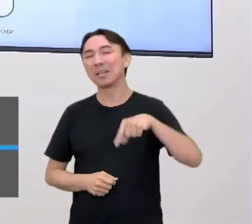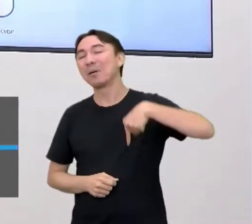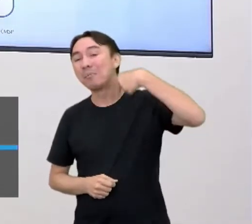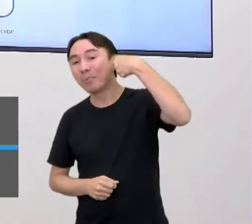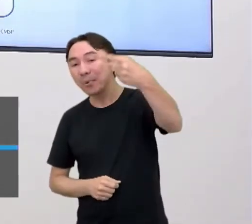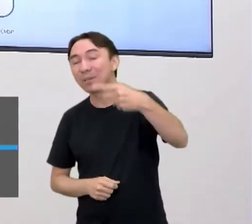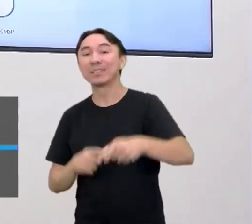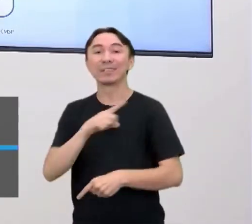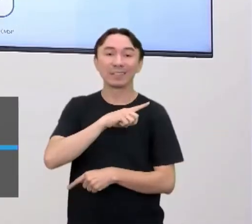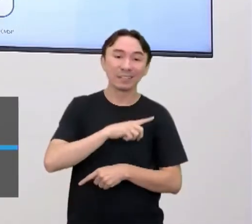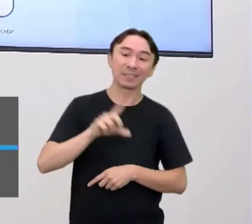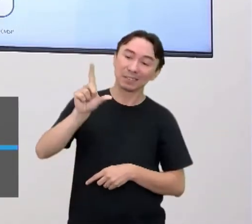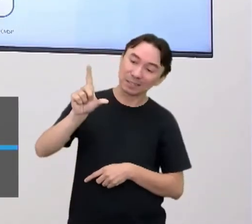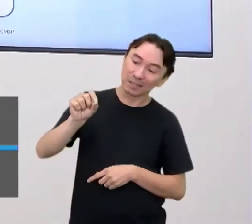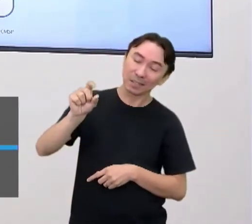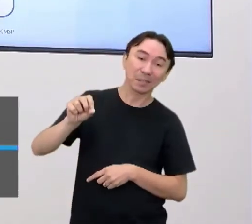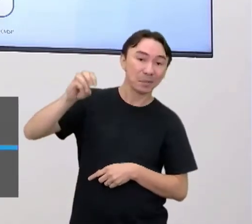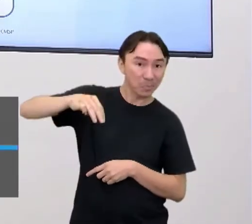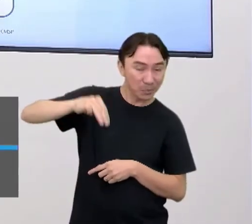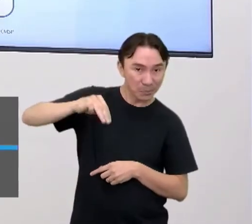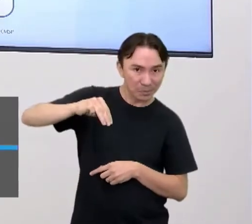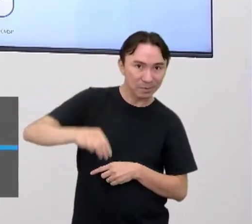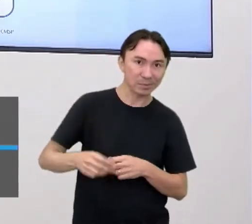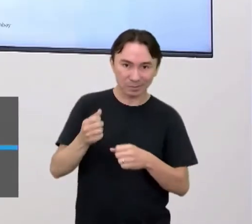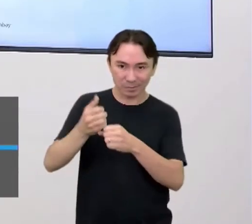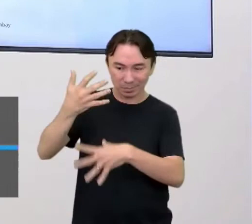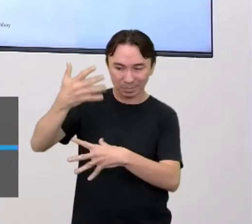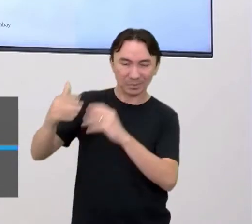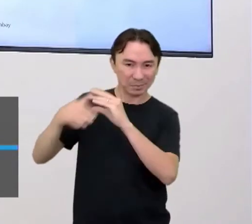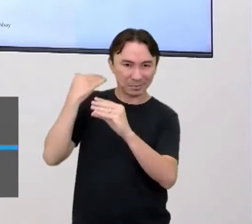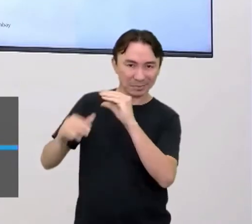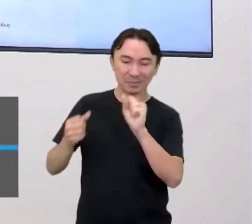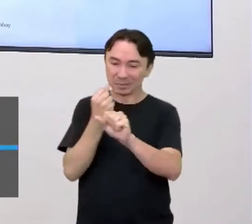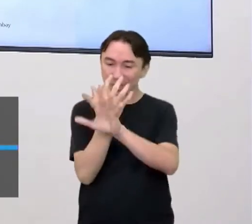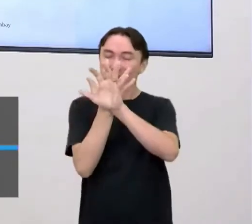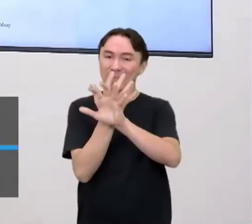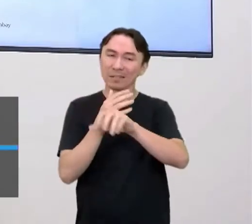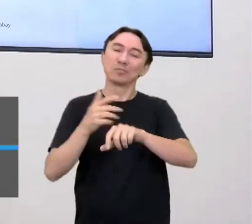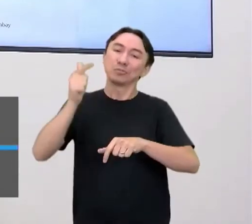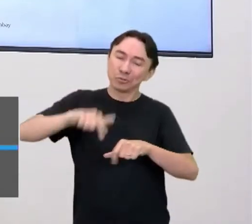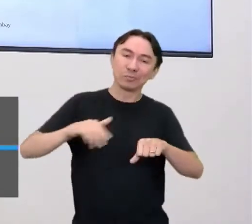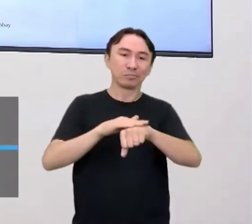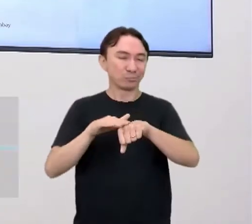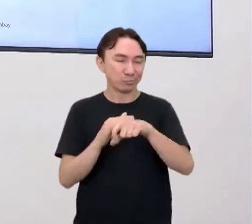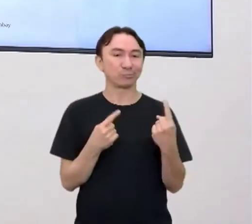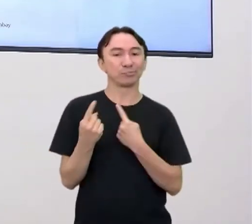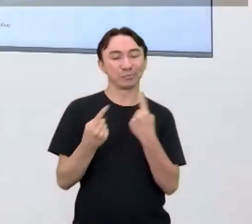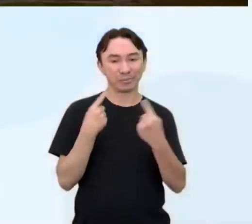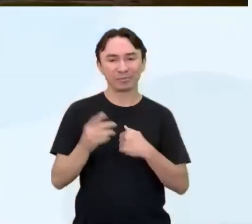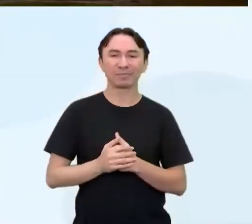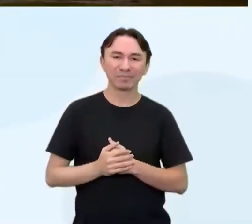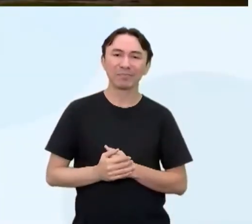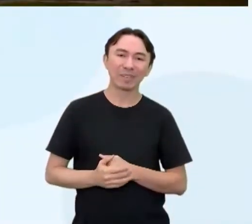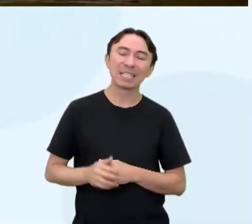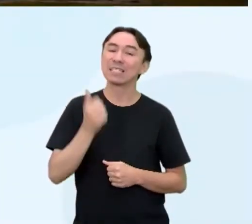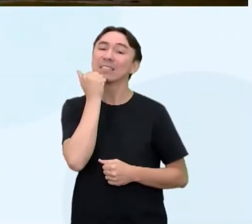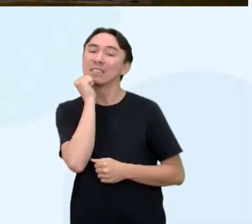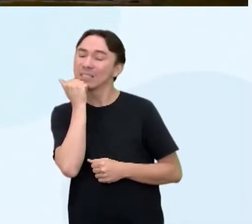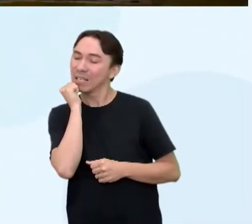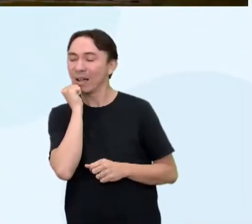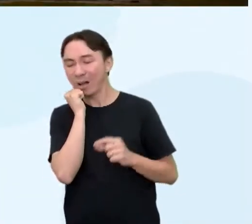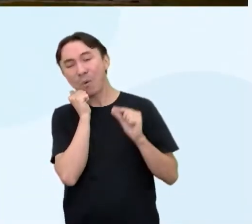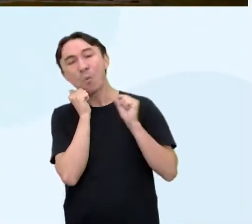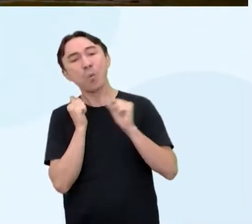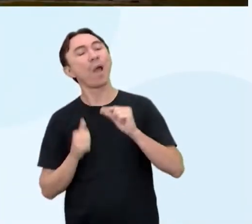minutos de interação, a gente retoma essas questões, tá certo? Então, vamos lá. A questão é, né, o que é ciência? Aí vocês têm